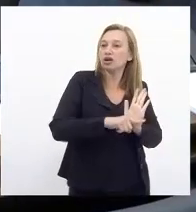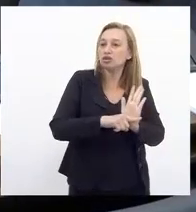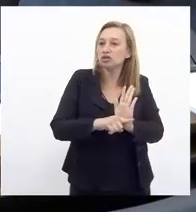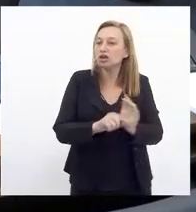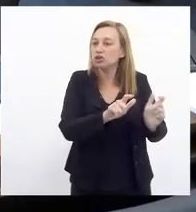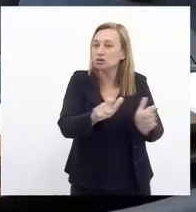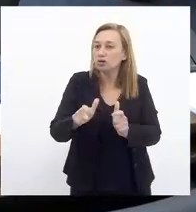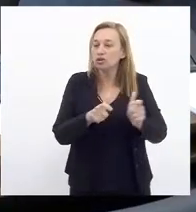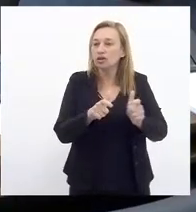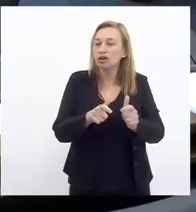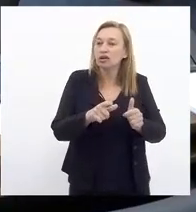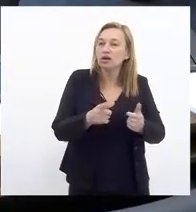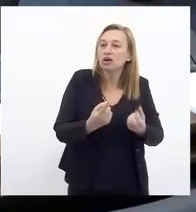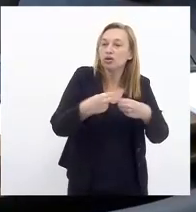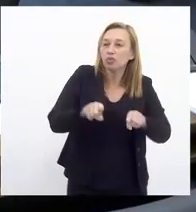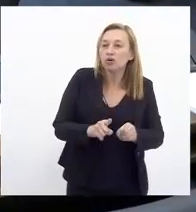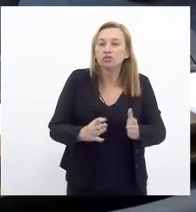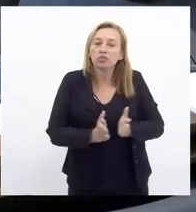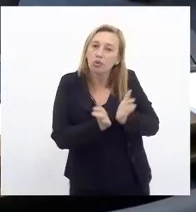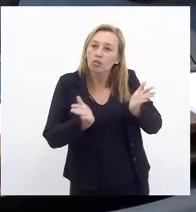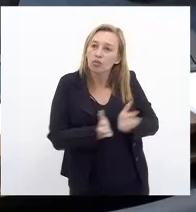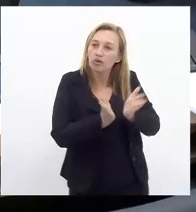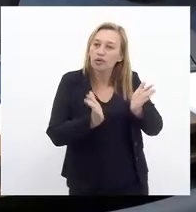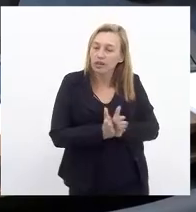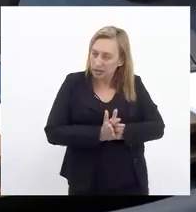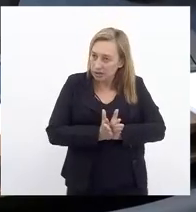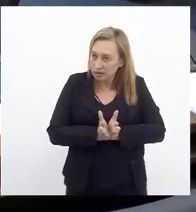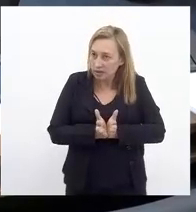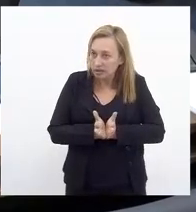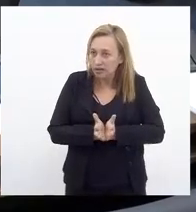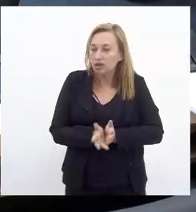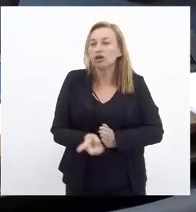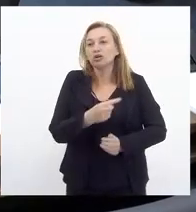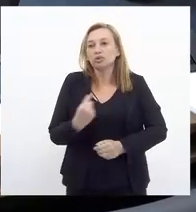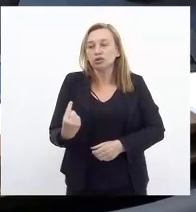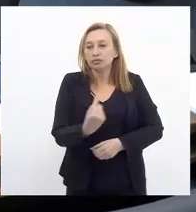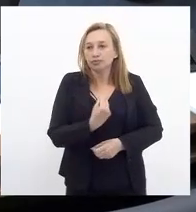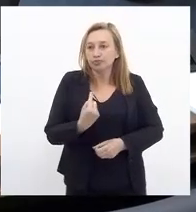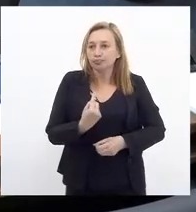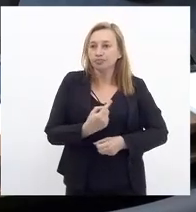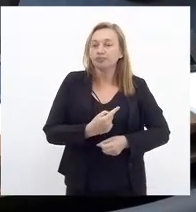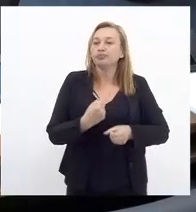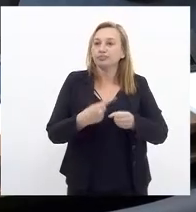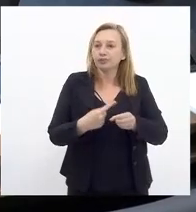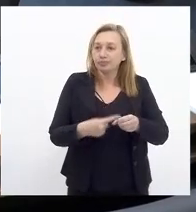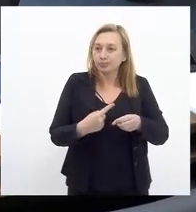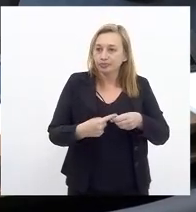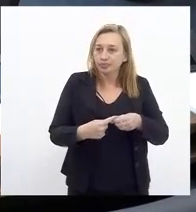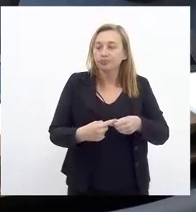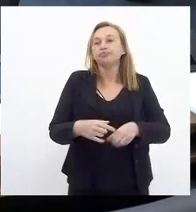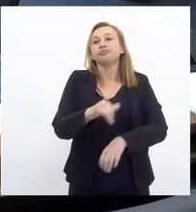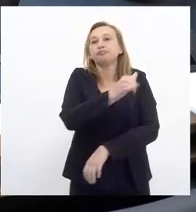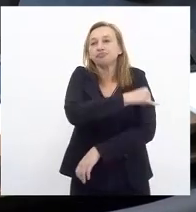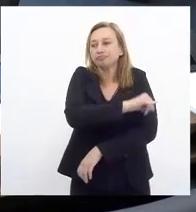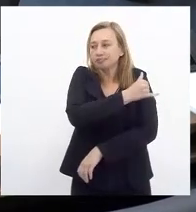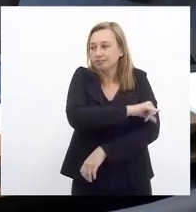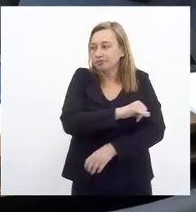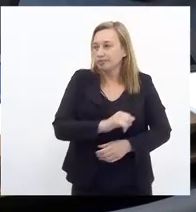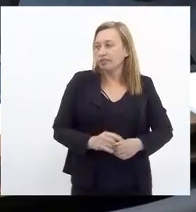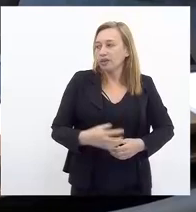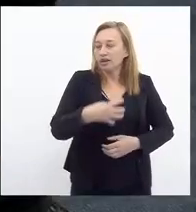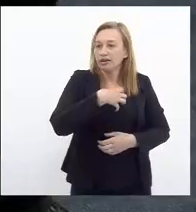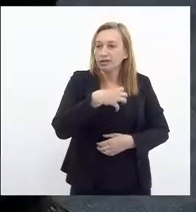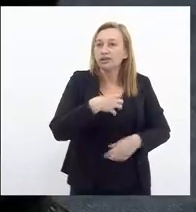para combater a pobreza para combater a miséria no nosso município do Rio de Janeiro